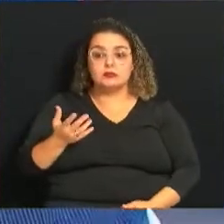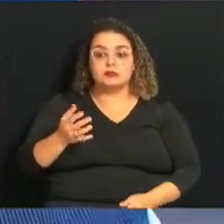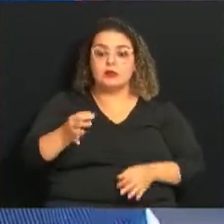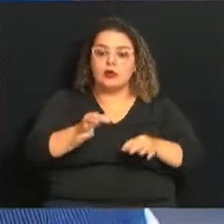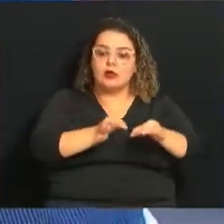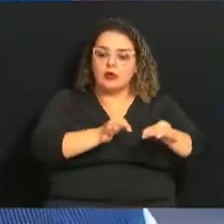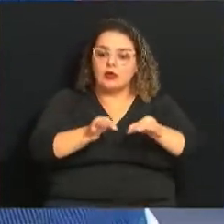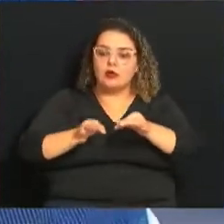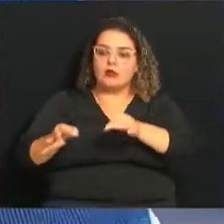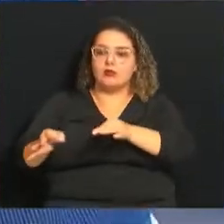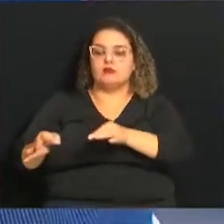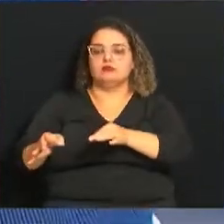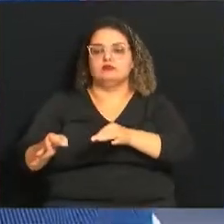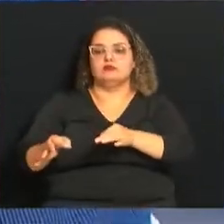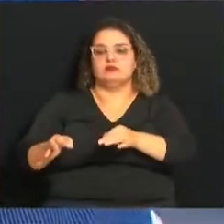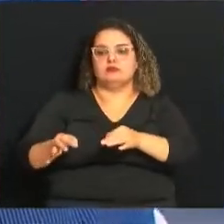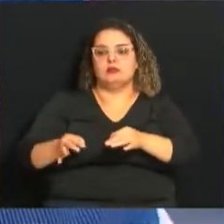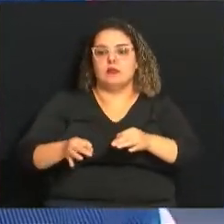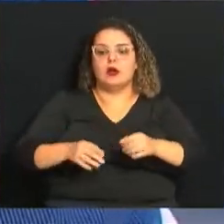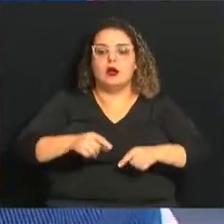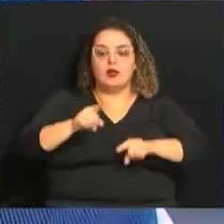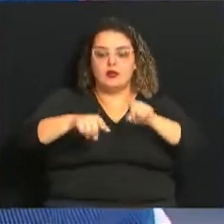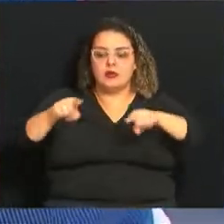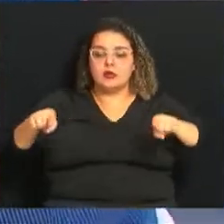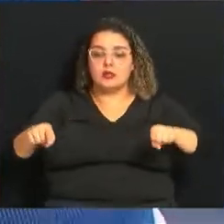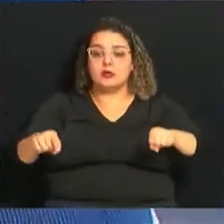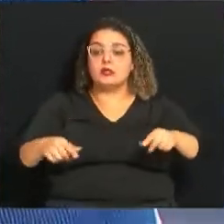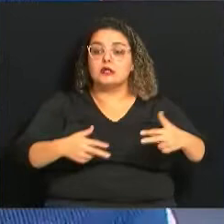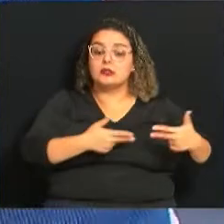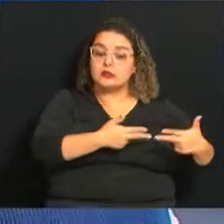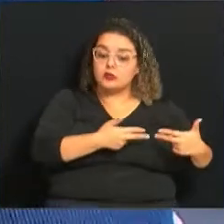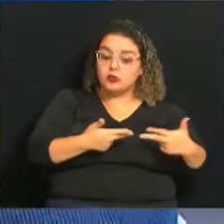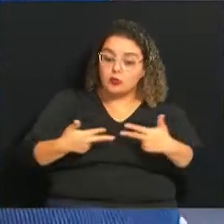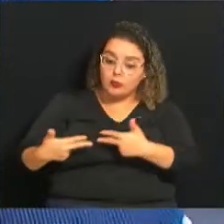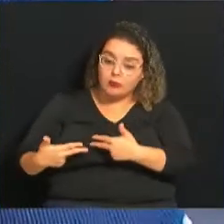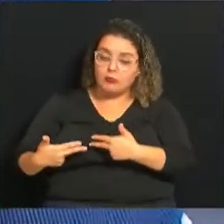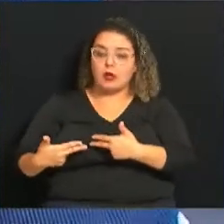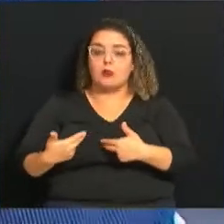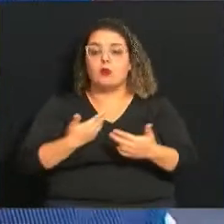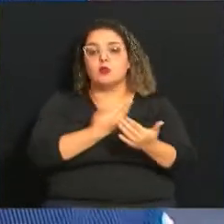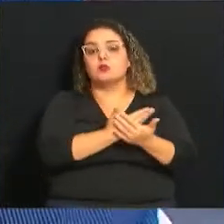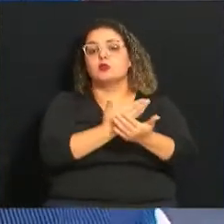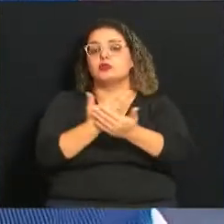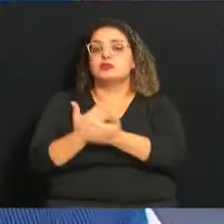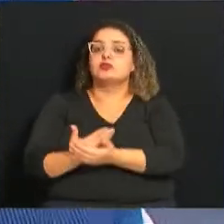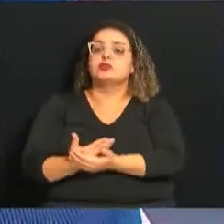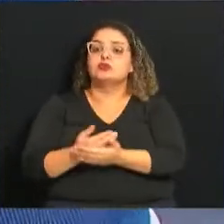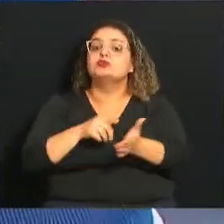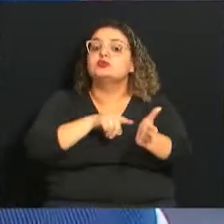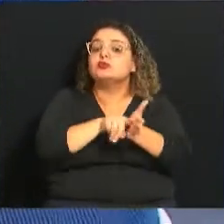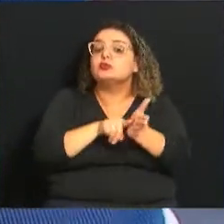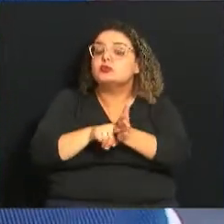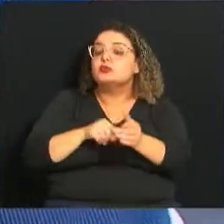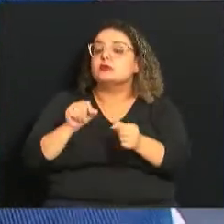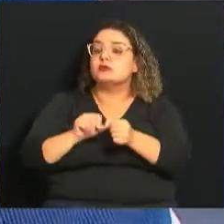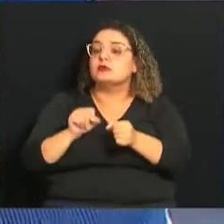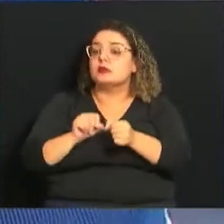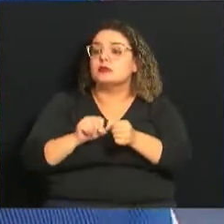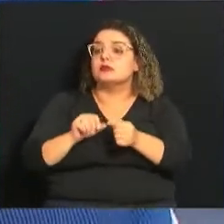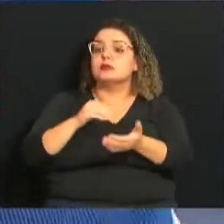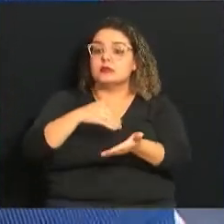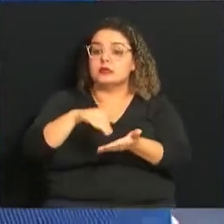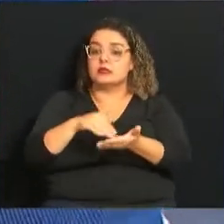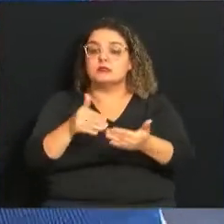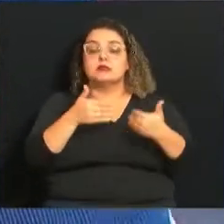essas velocidades, mantendo assim um padrão. Então, um estudo deve ser feito através da secretaria responsável, no